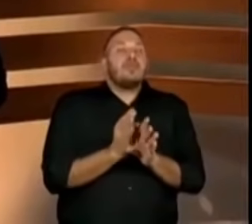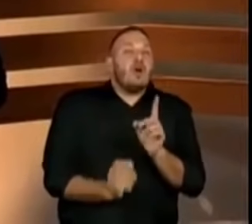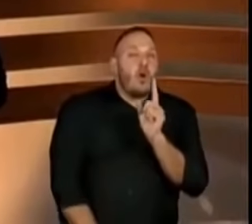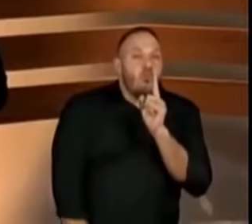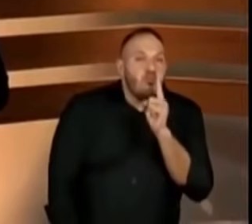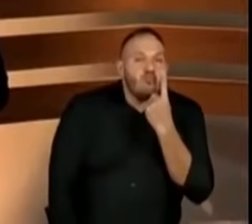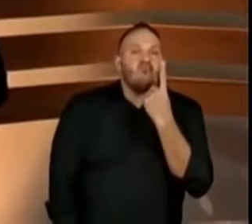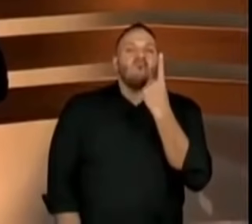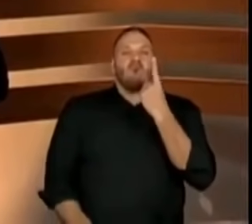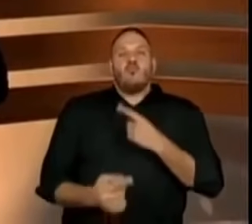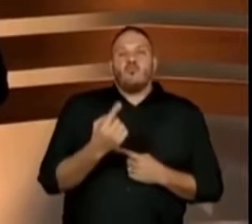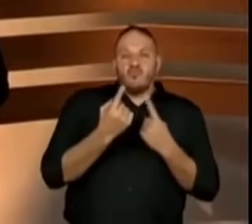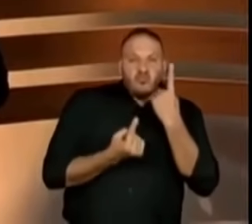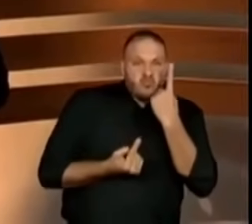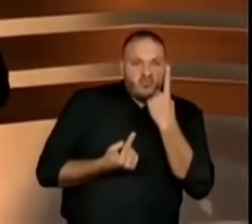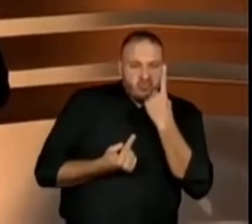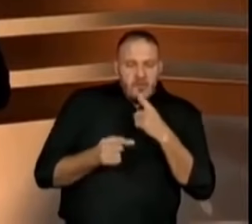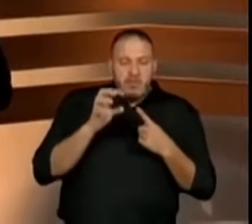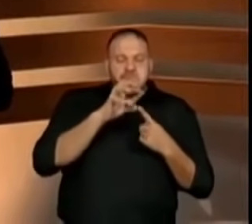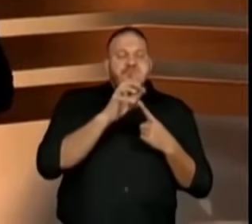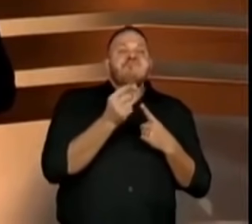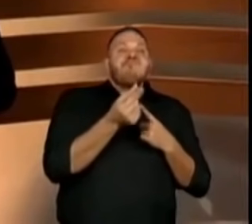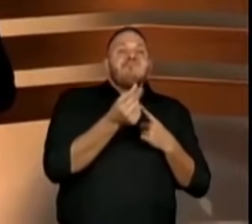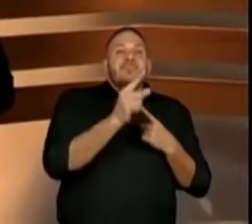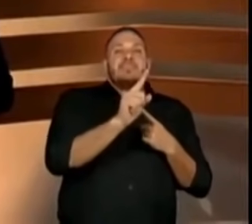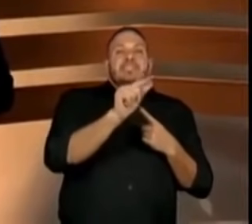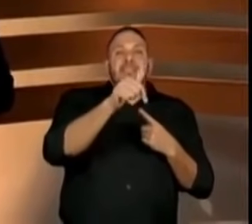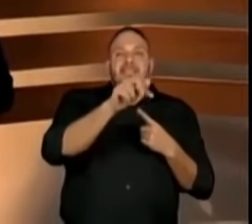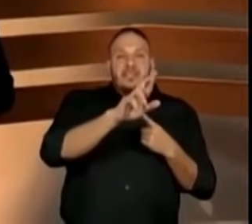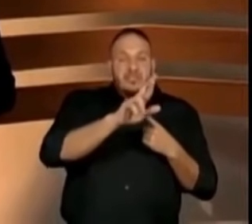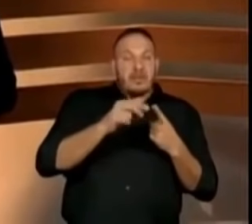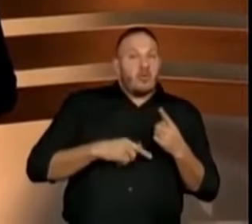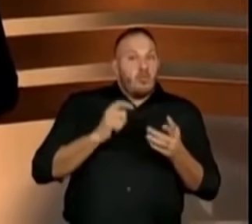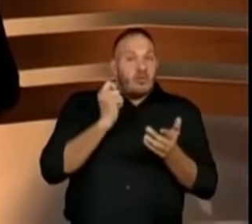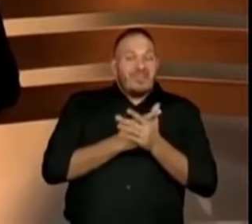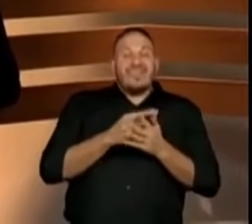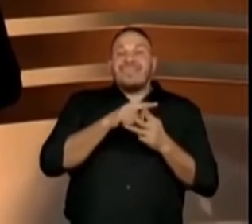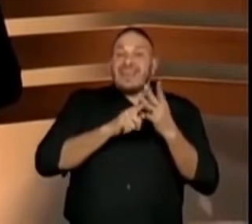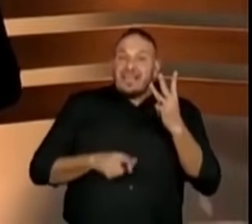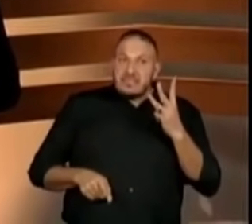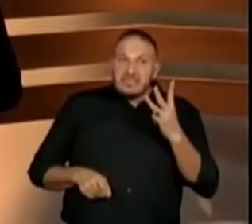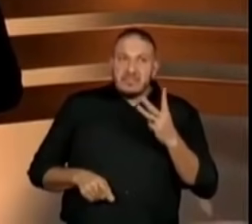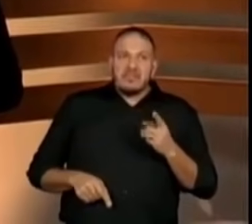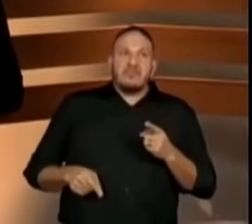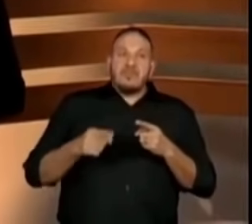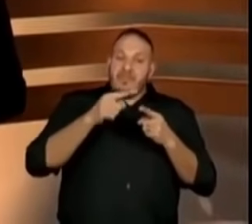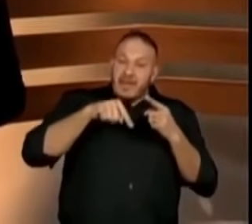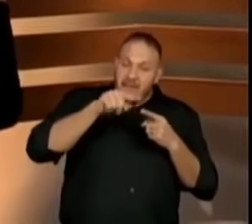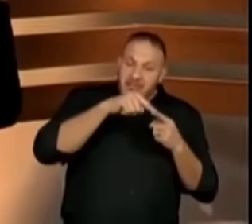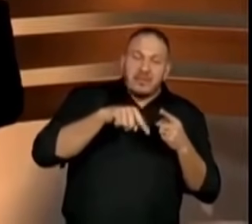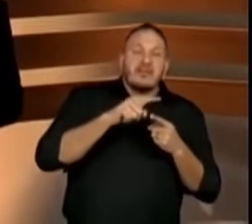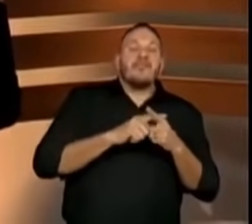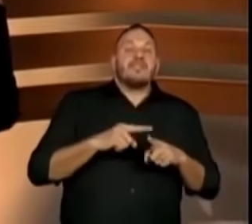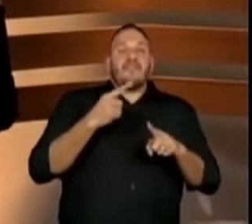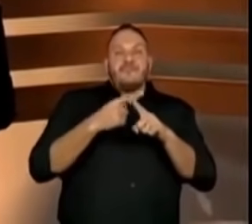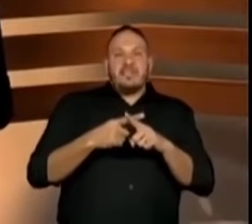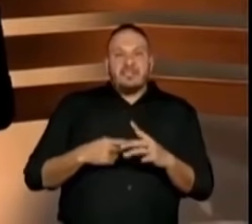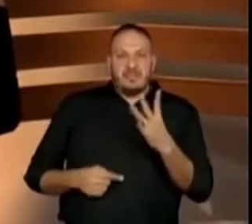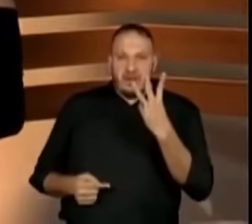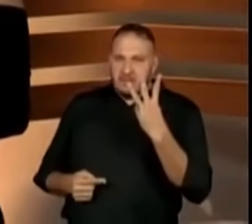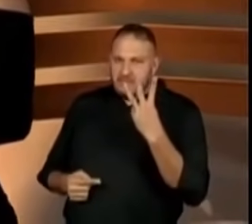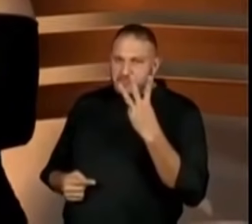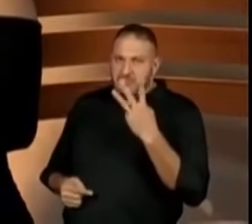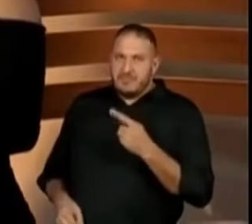1. Quarto, aqui é o valor de um quarto, mas ele comprou 3/4. Então, eu tenho que pegar esse aqui e multiplicar por 3,